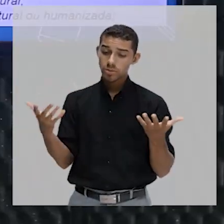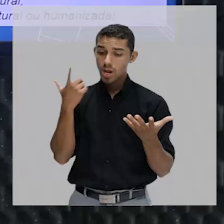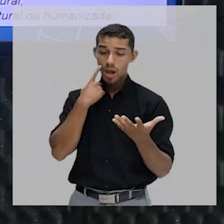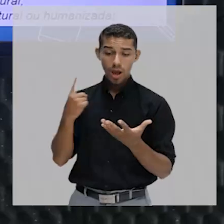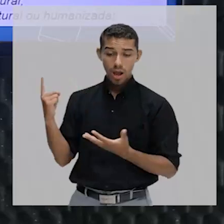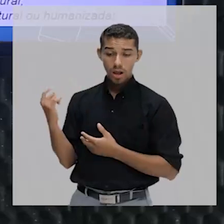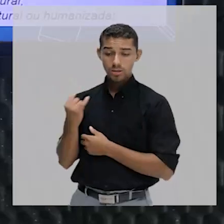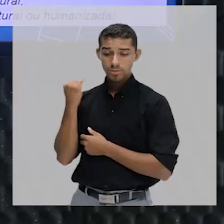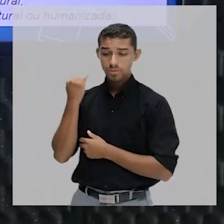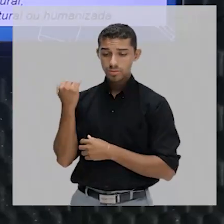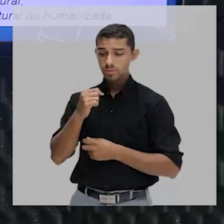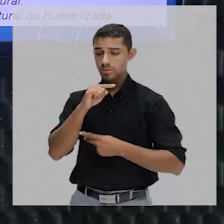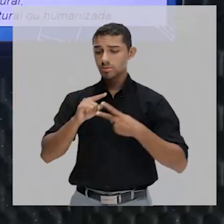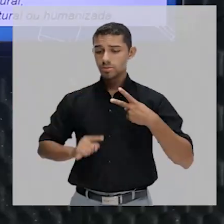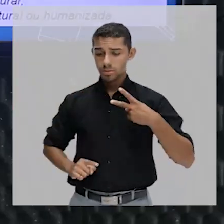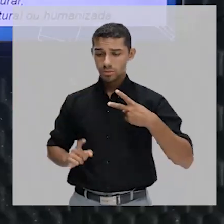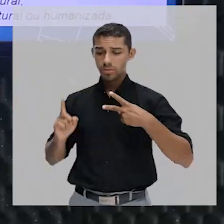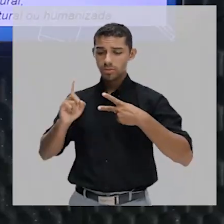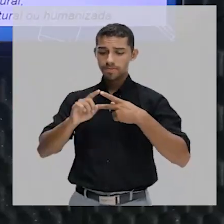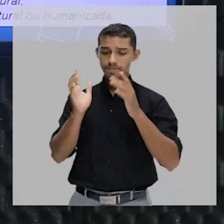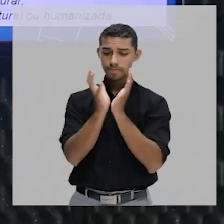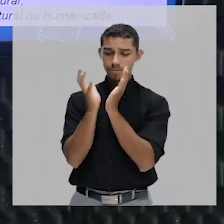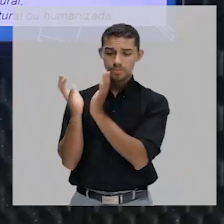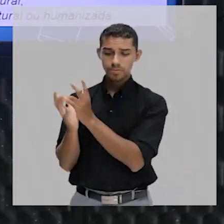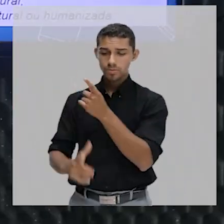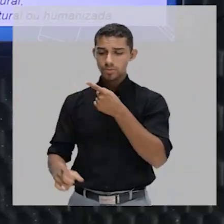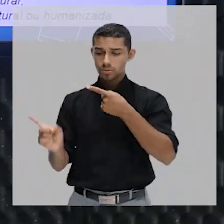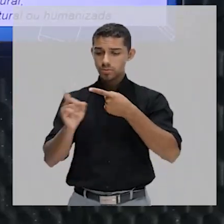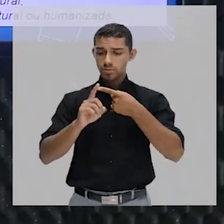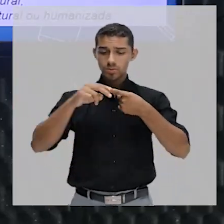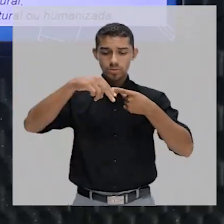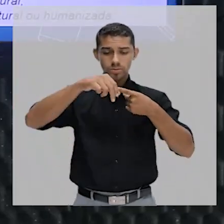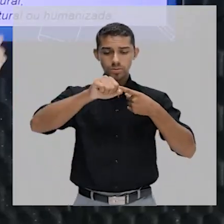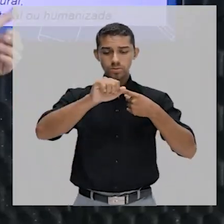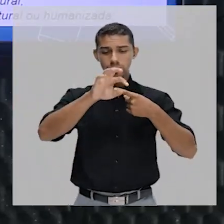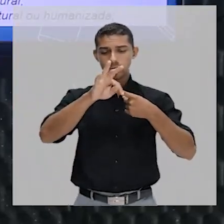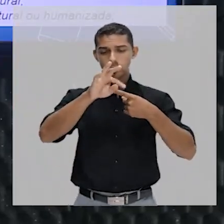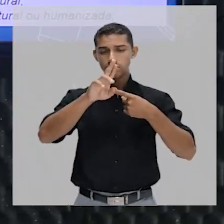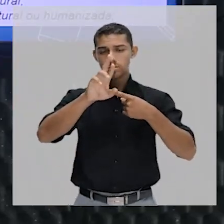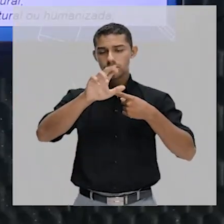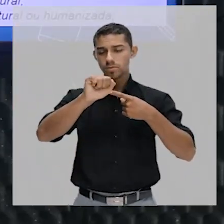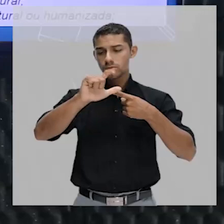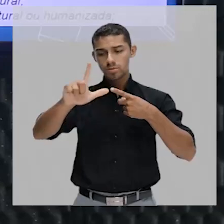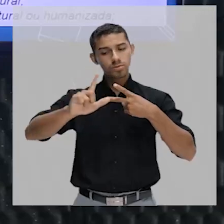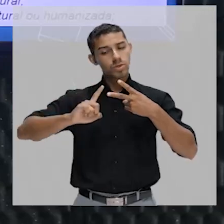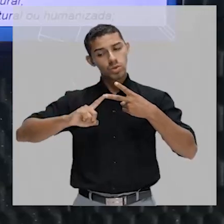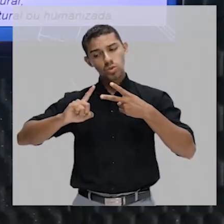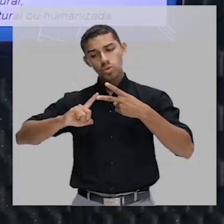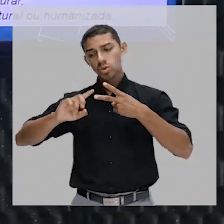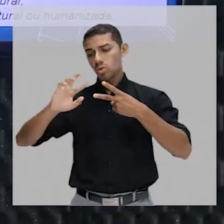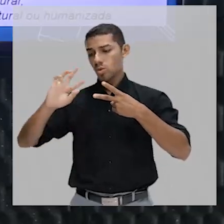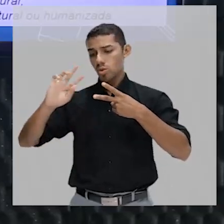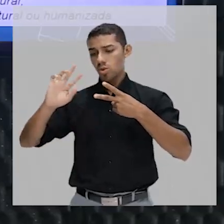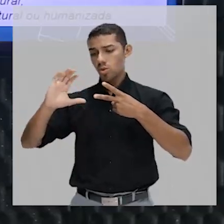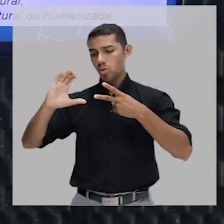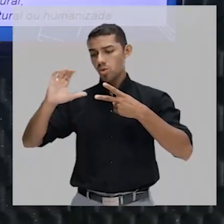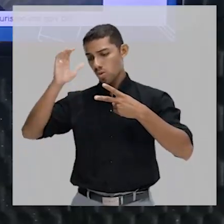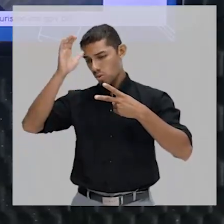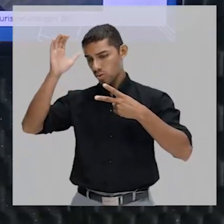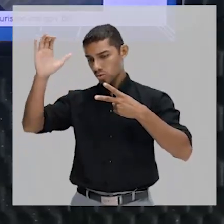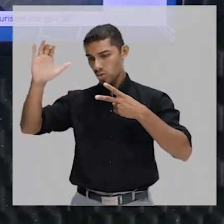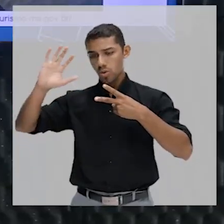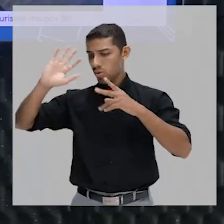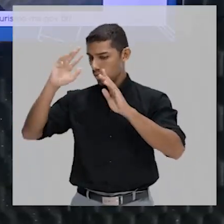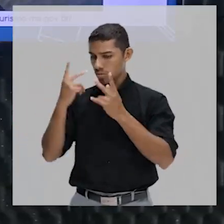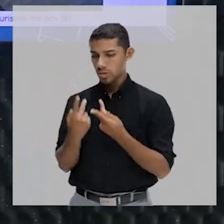Ela vai ser classificada em dois tipos, paisagem natural ou paisagem cultural ou humanizada. E é bem simples de entender, tá?